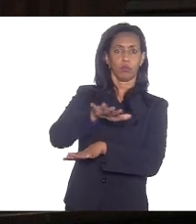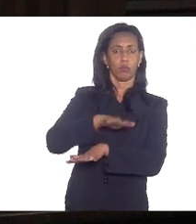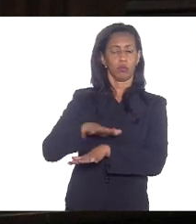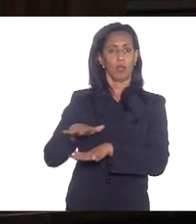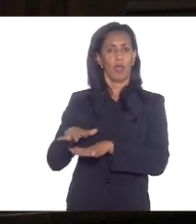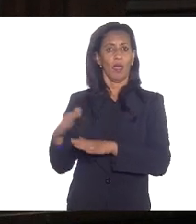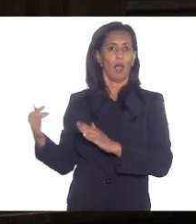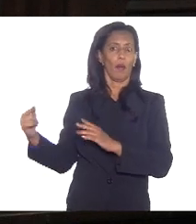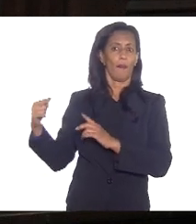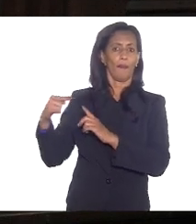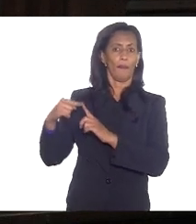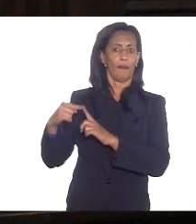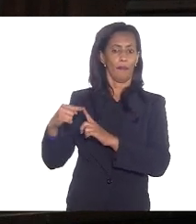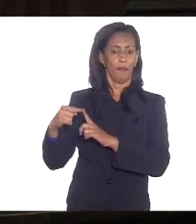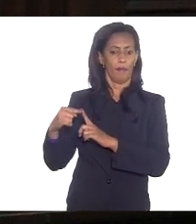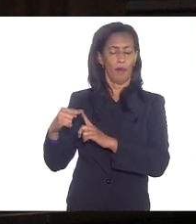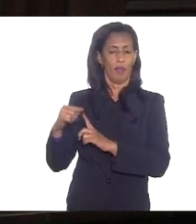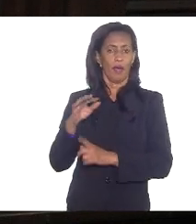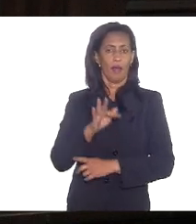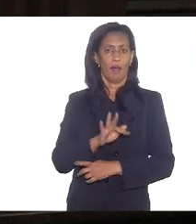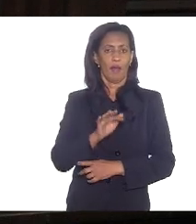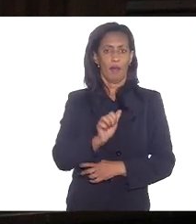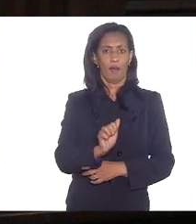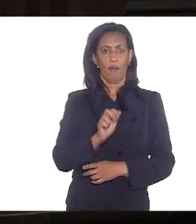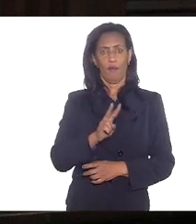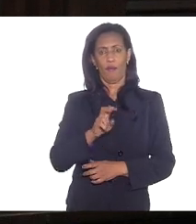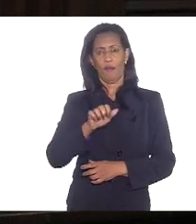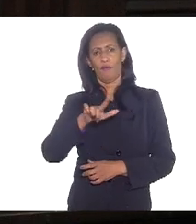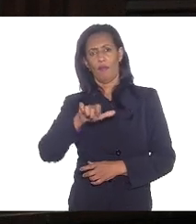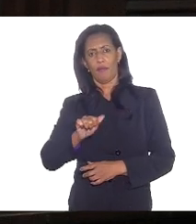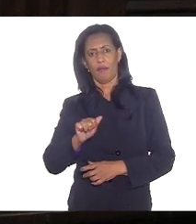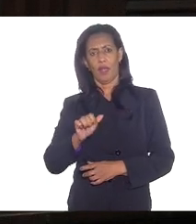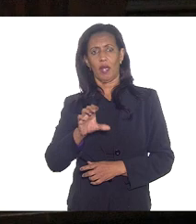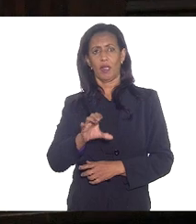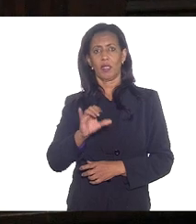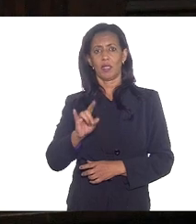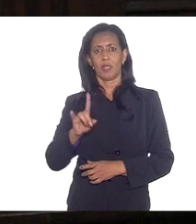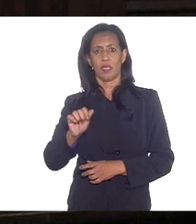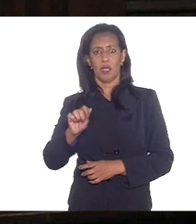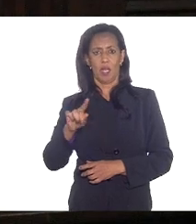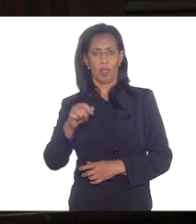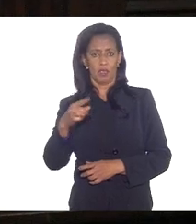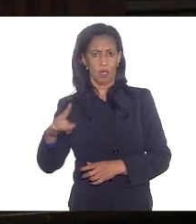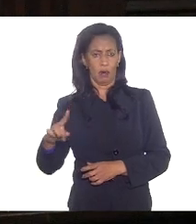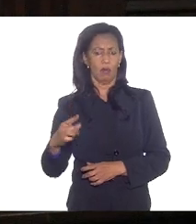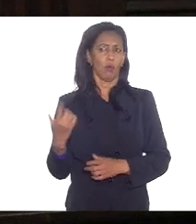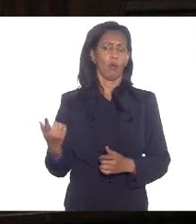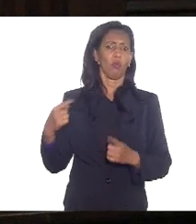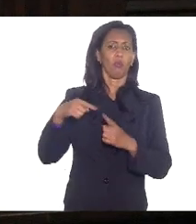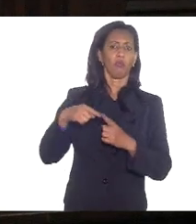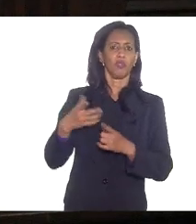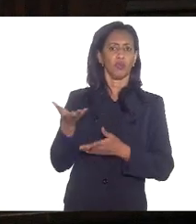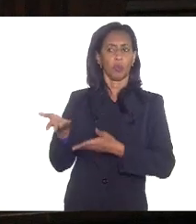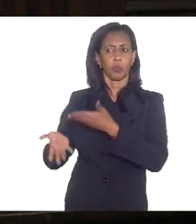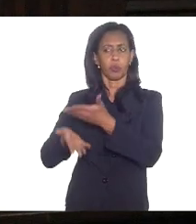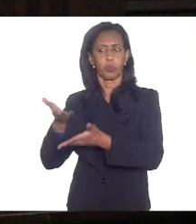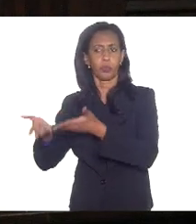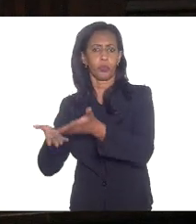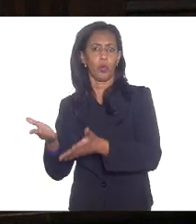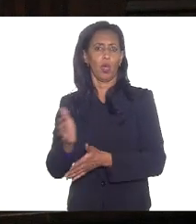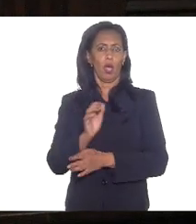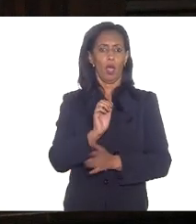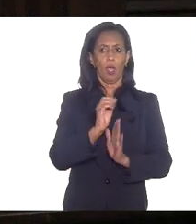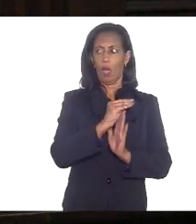de metas Favela Cidadã. Qual é o objetivo? O objetivo é contribuir com uma agenda de